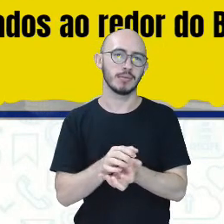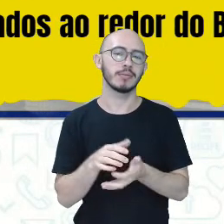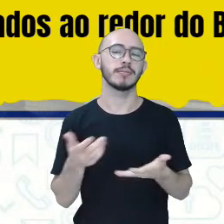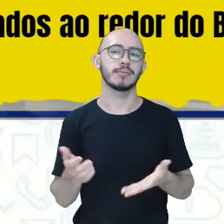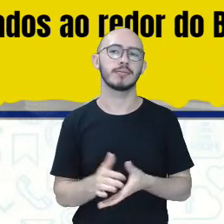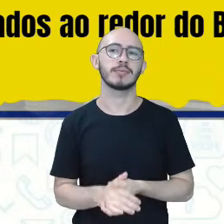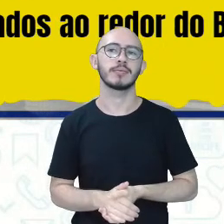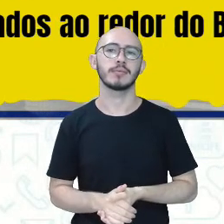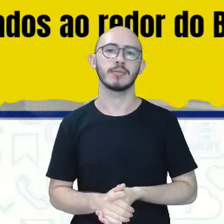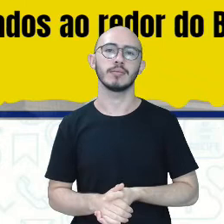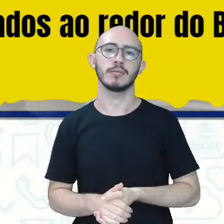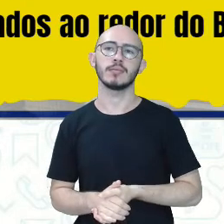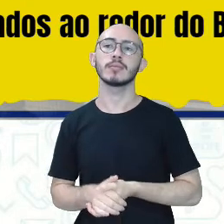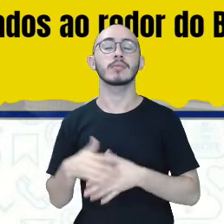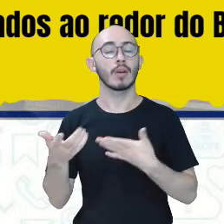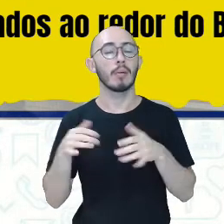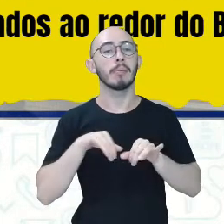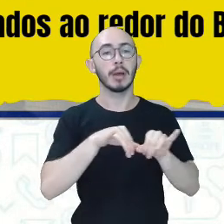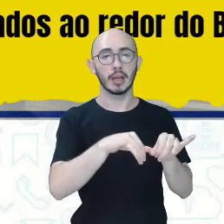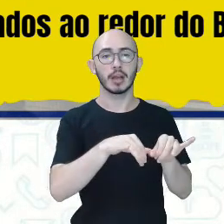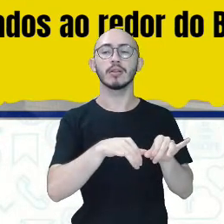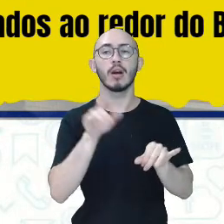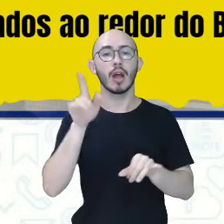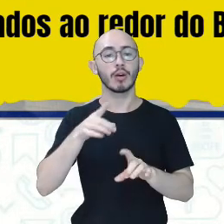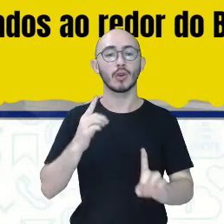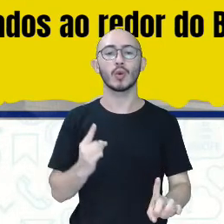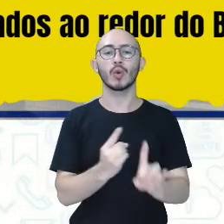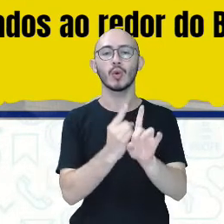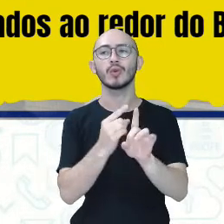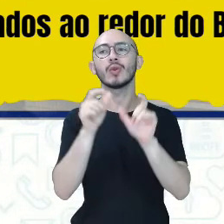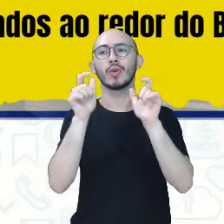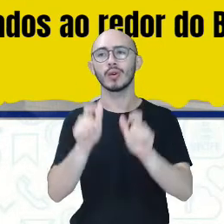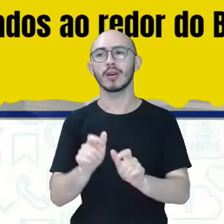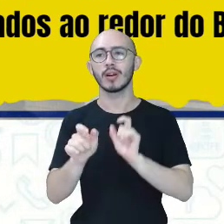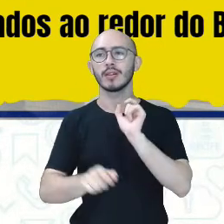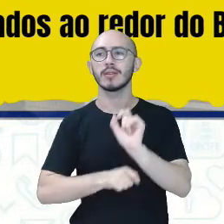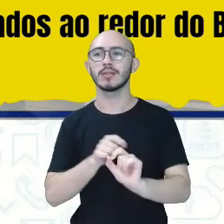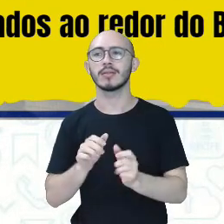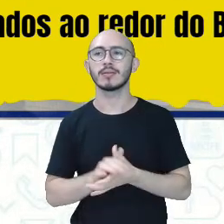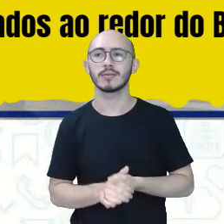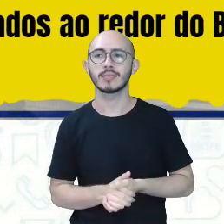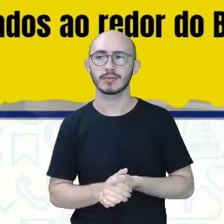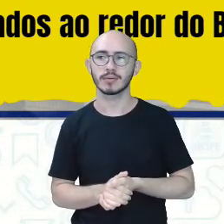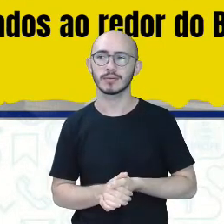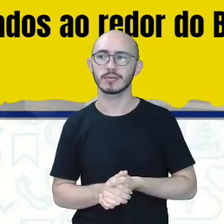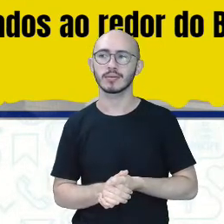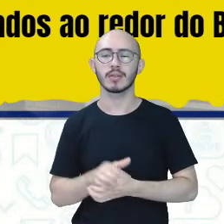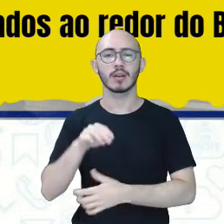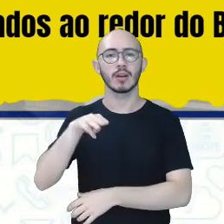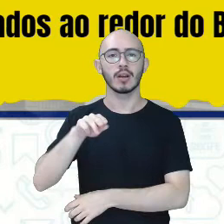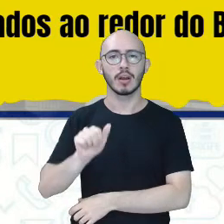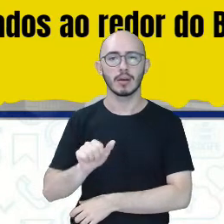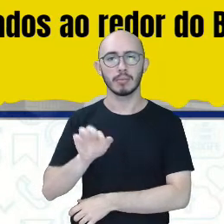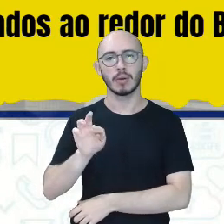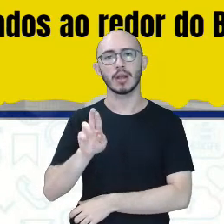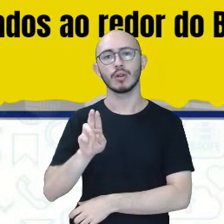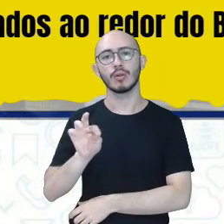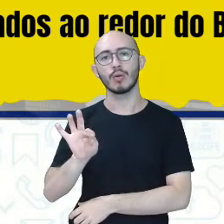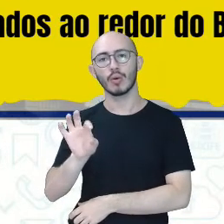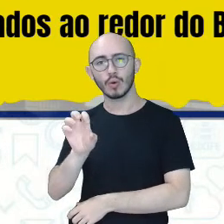nesse sentido, o mercado é um ponto de encontro dos chamados, né, entre aspas aí, viu, gente, matutos, né, que é